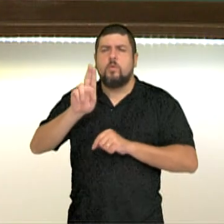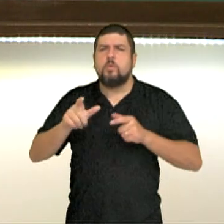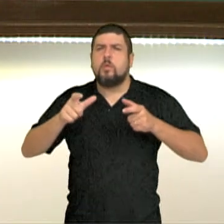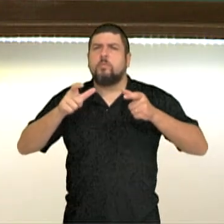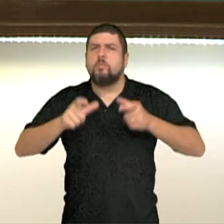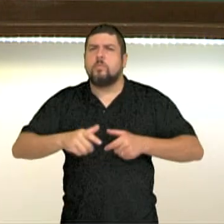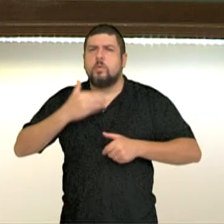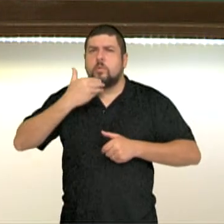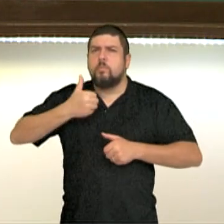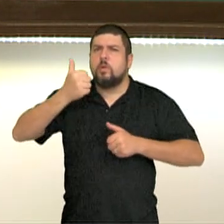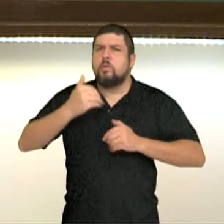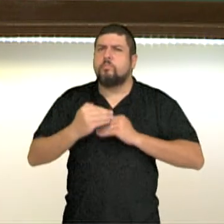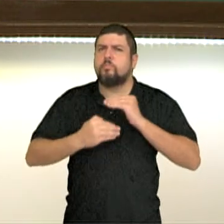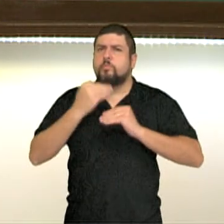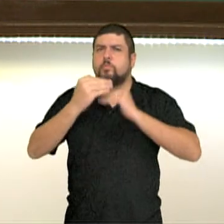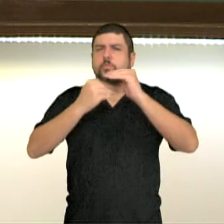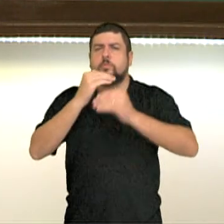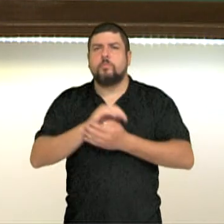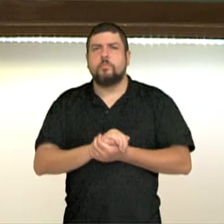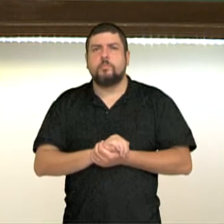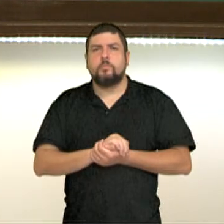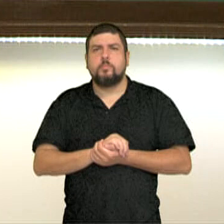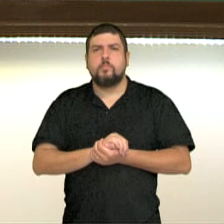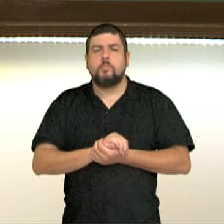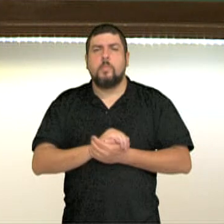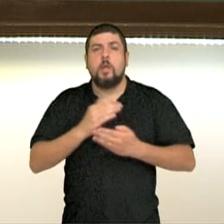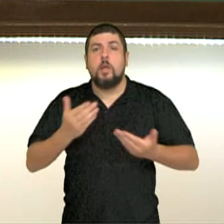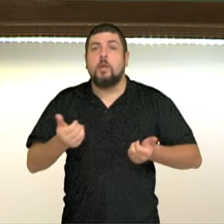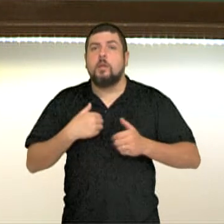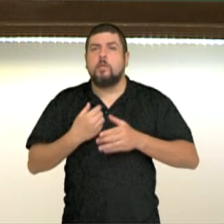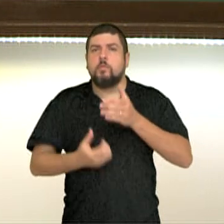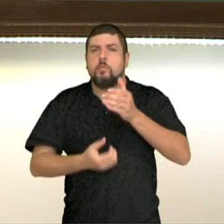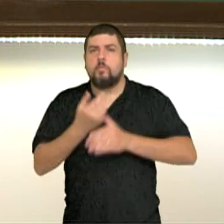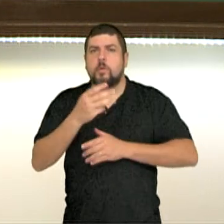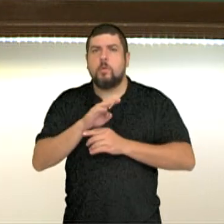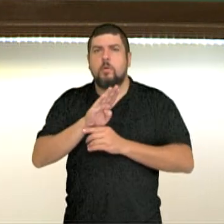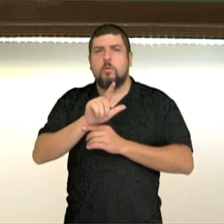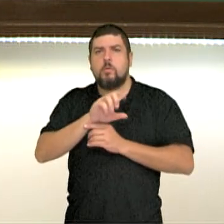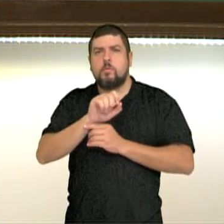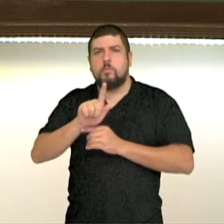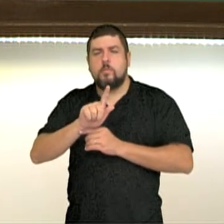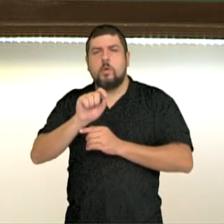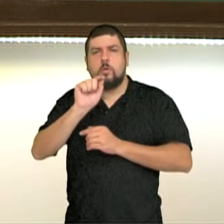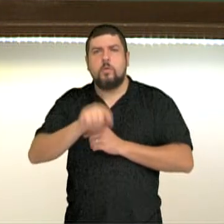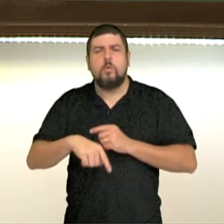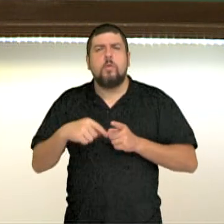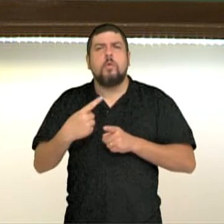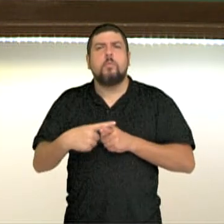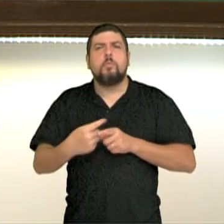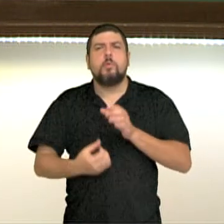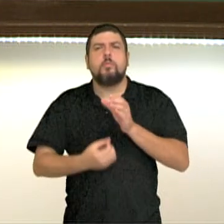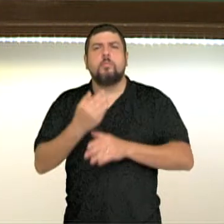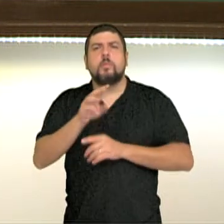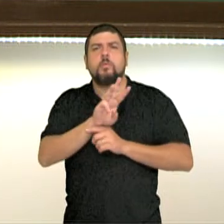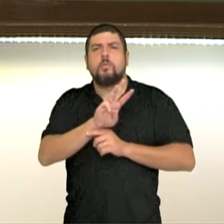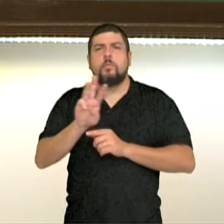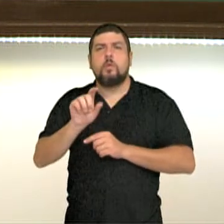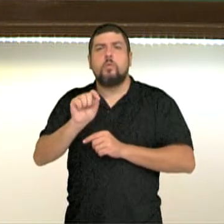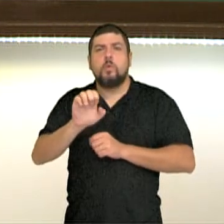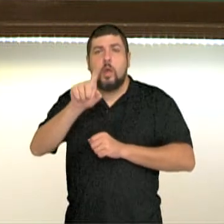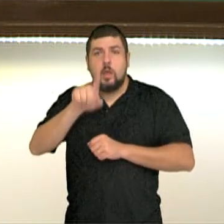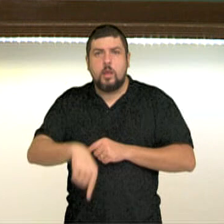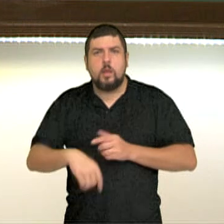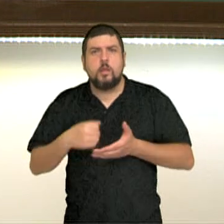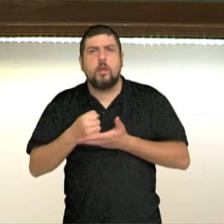Então, aqui, o produtor do site, do blog, ele está dizendo por que ele criou e qual é o objetivo desse blog, que seria ajudar pessoas